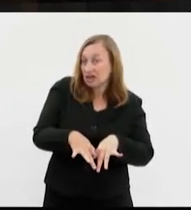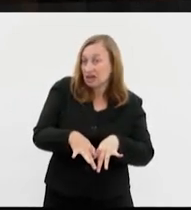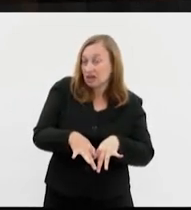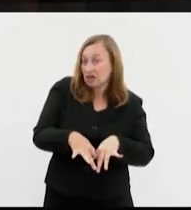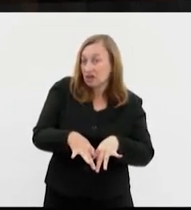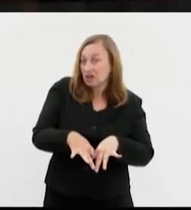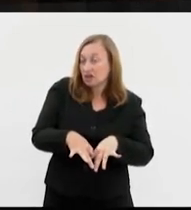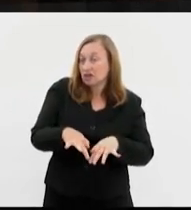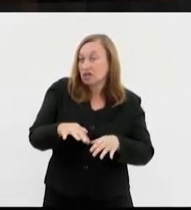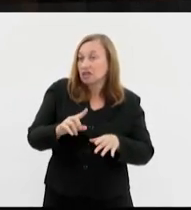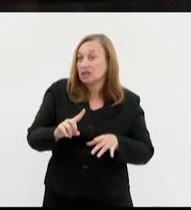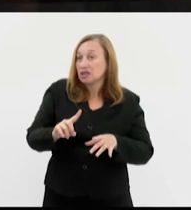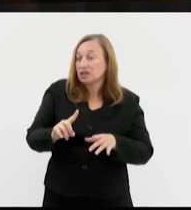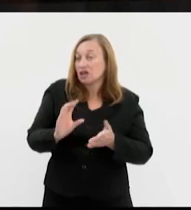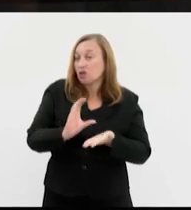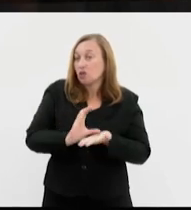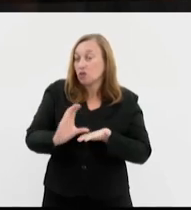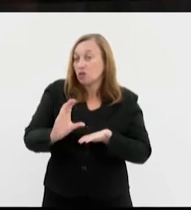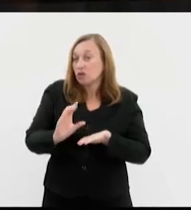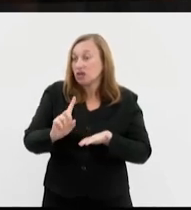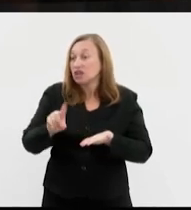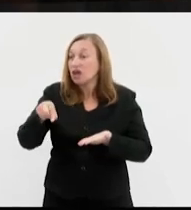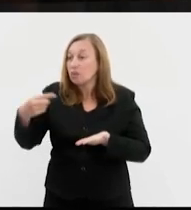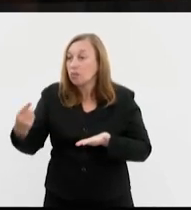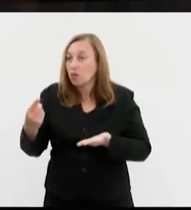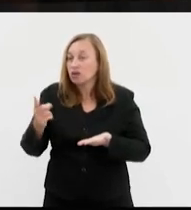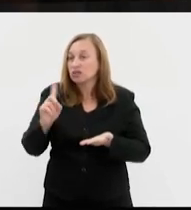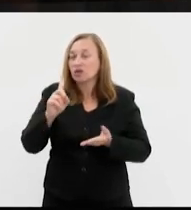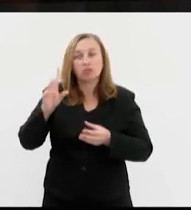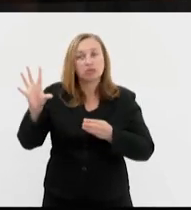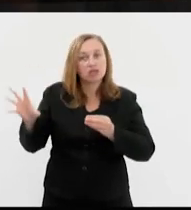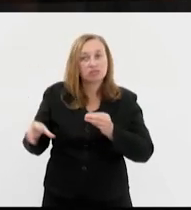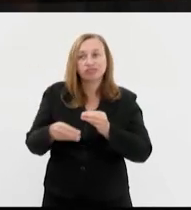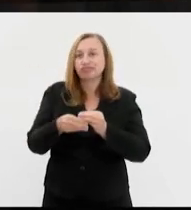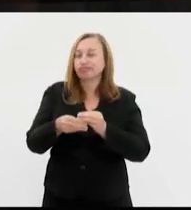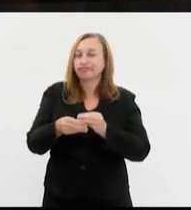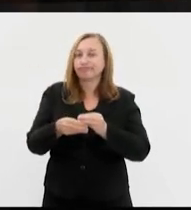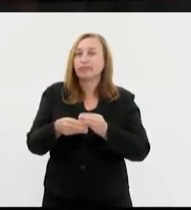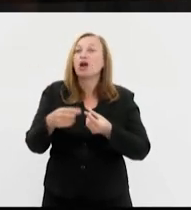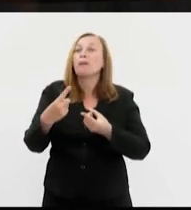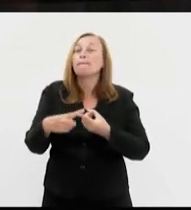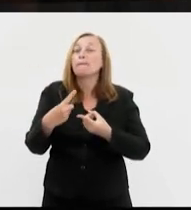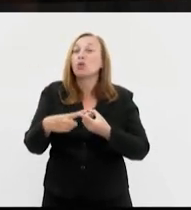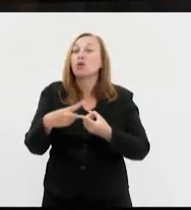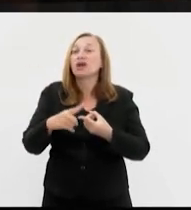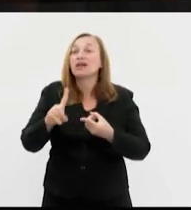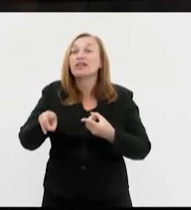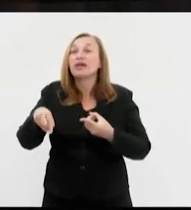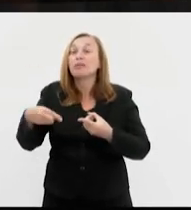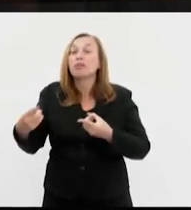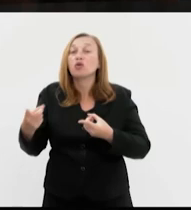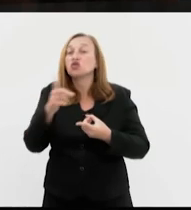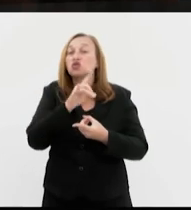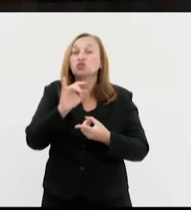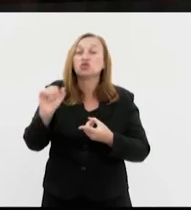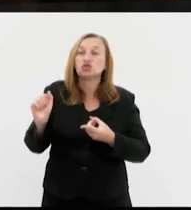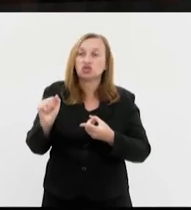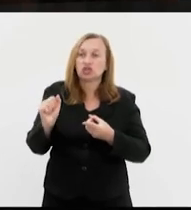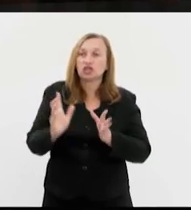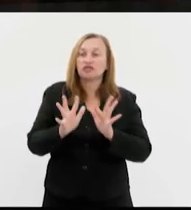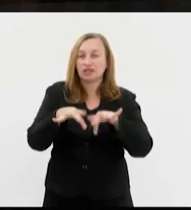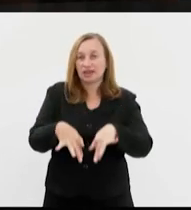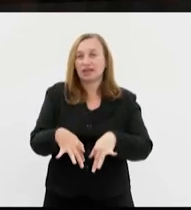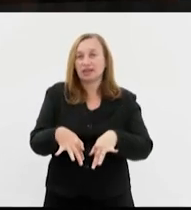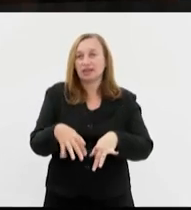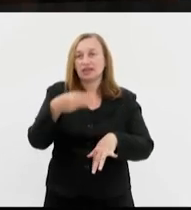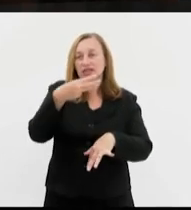vierem depois não poderão ser compensados, porque está depois da data, que é a data